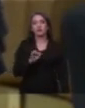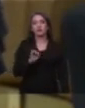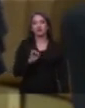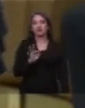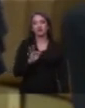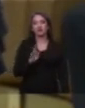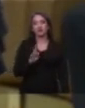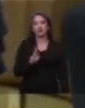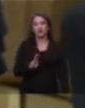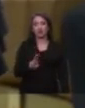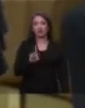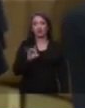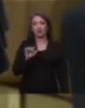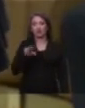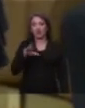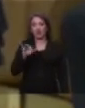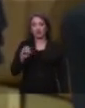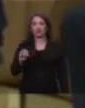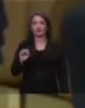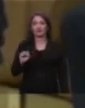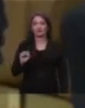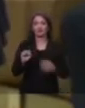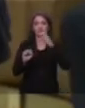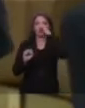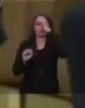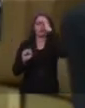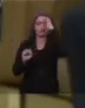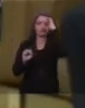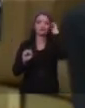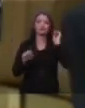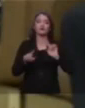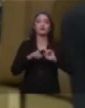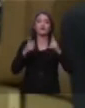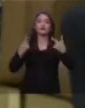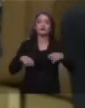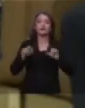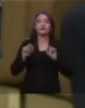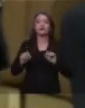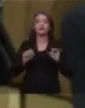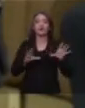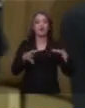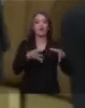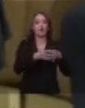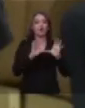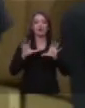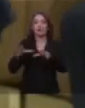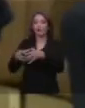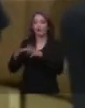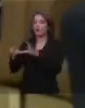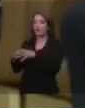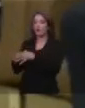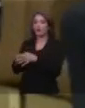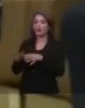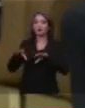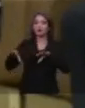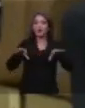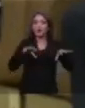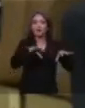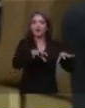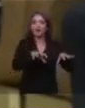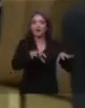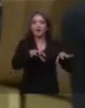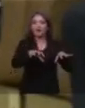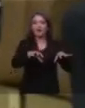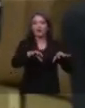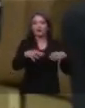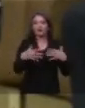ministros, separar os grupos. Não é só separar executores, qualquer um é executor, qualquer um é mentor. Ainda